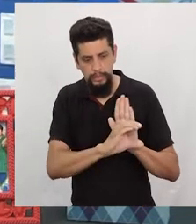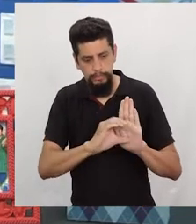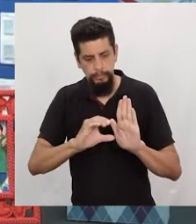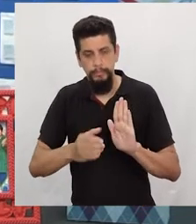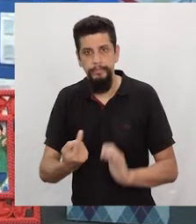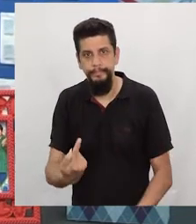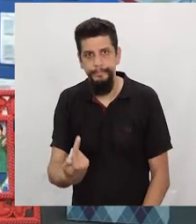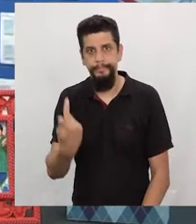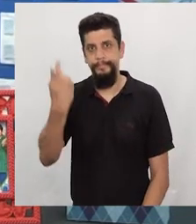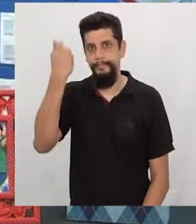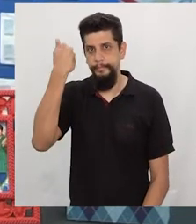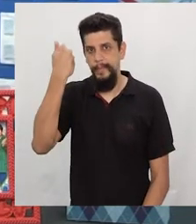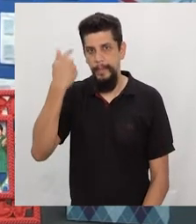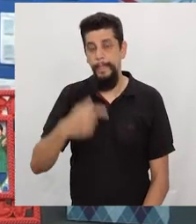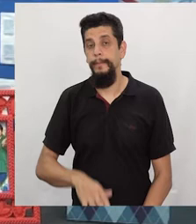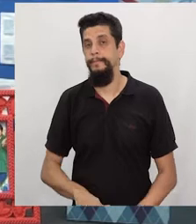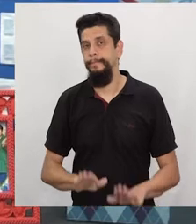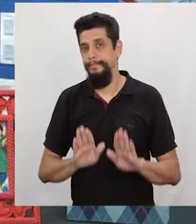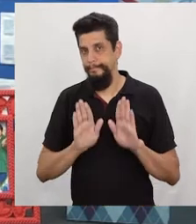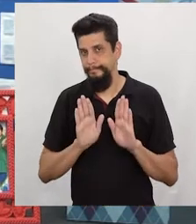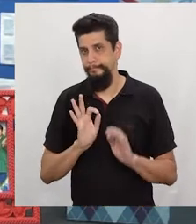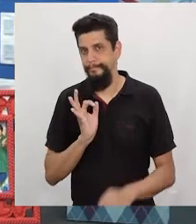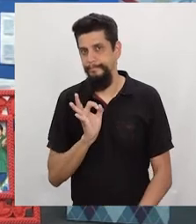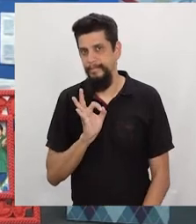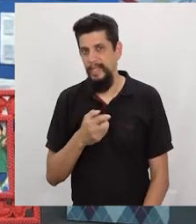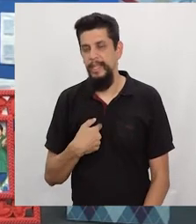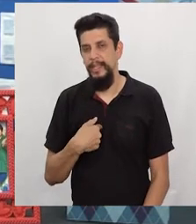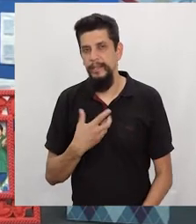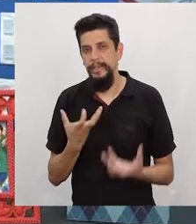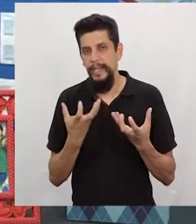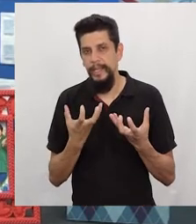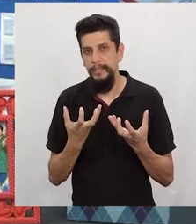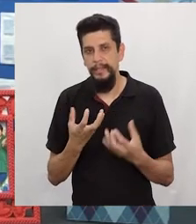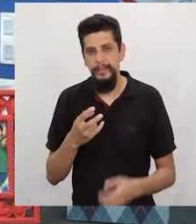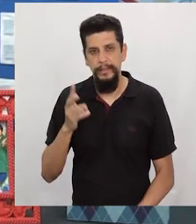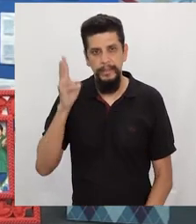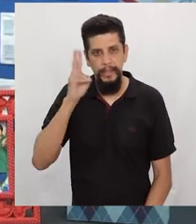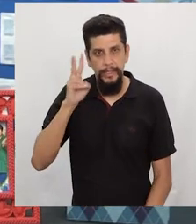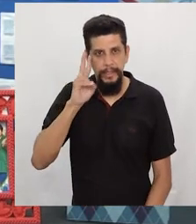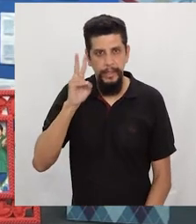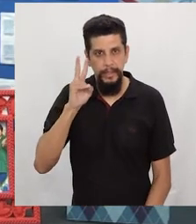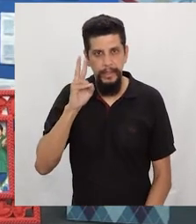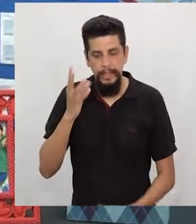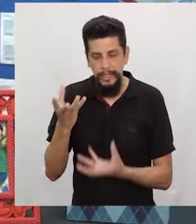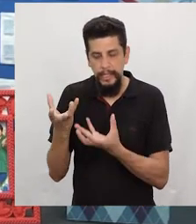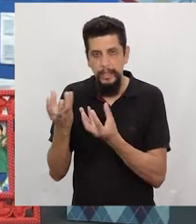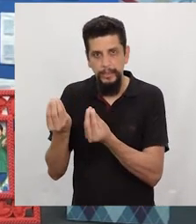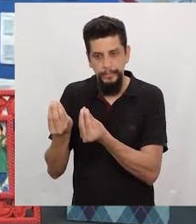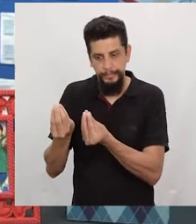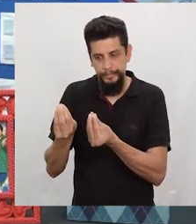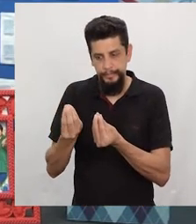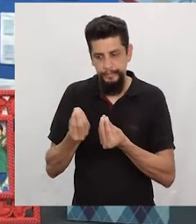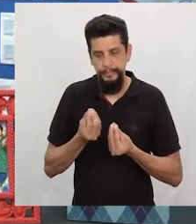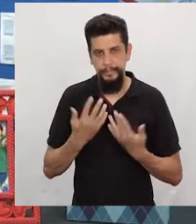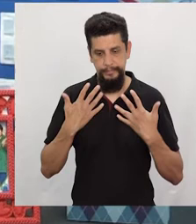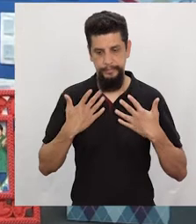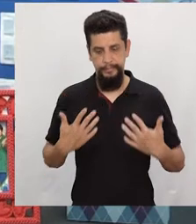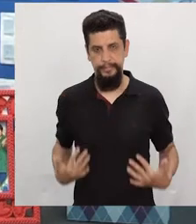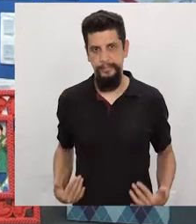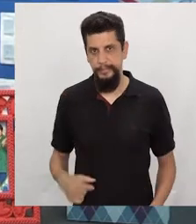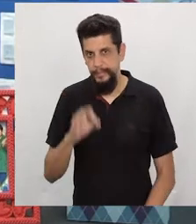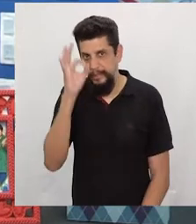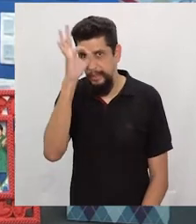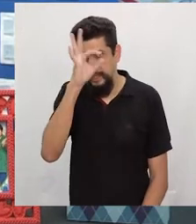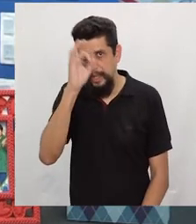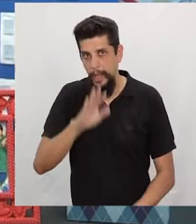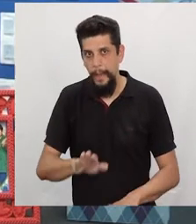anterior. Pois é, eu quero muito herdar a capa verde do detetive Tom, mas para